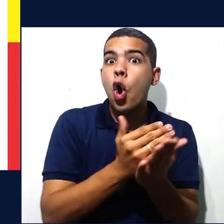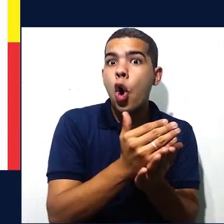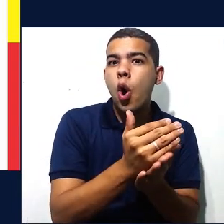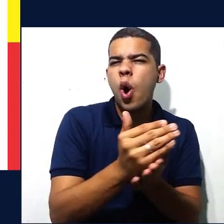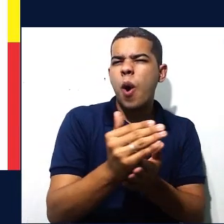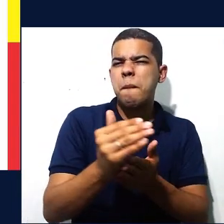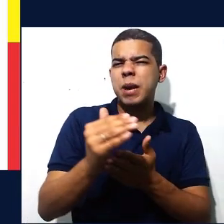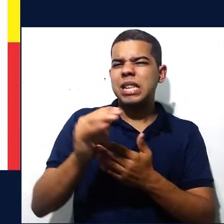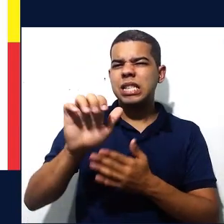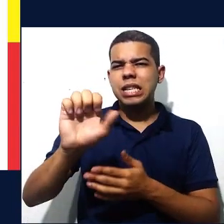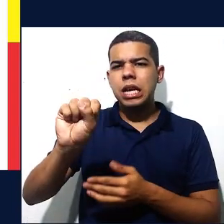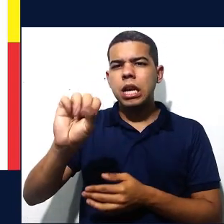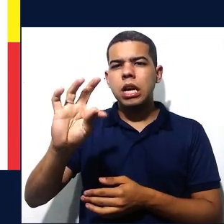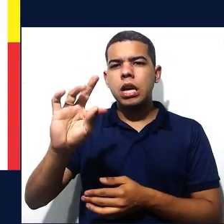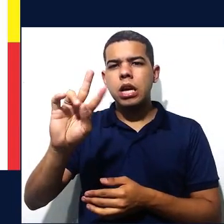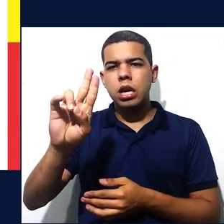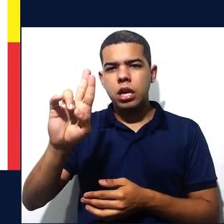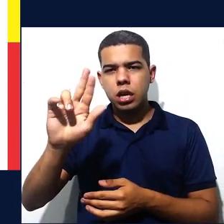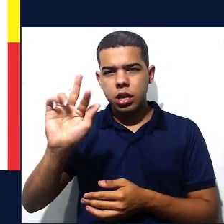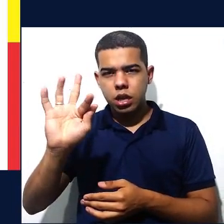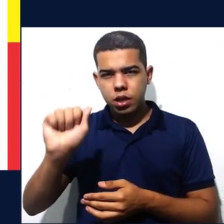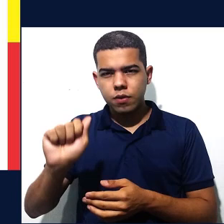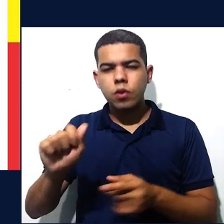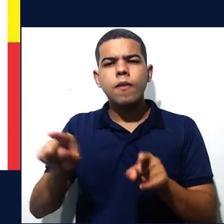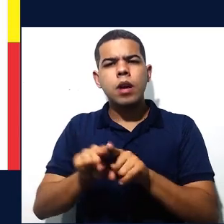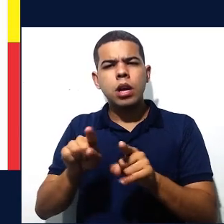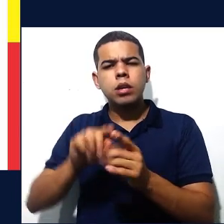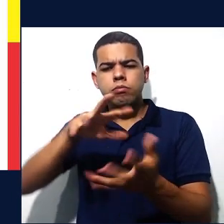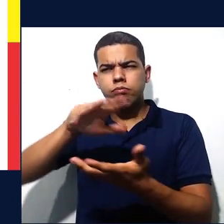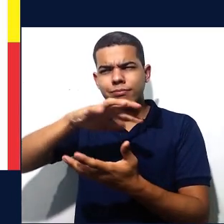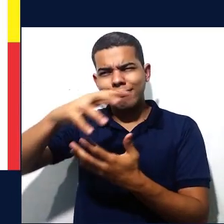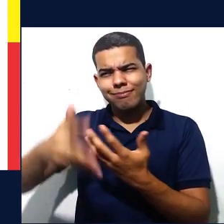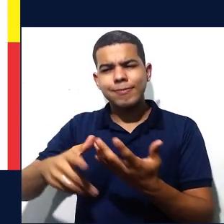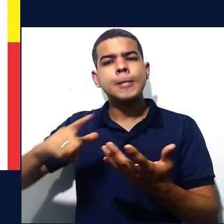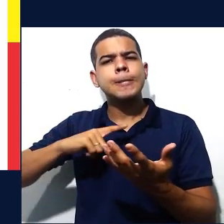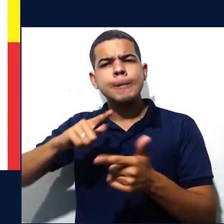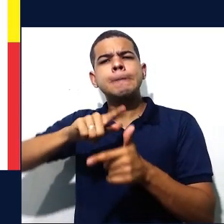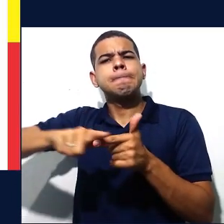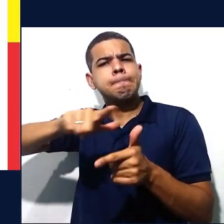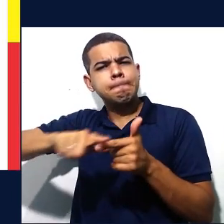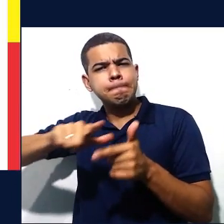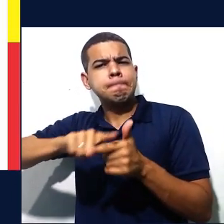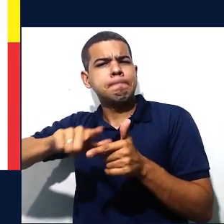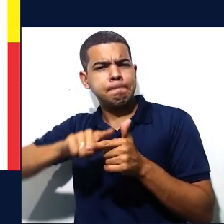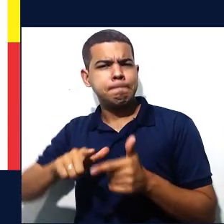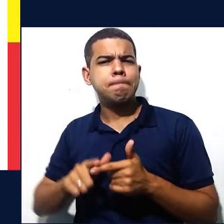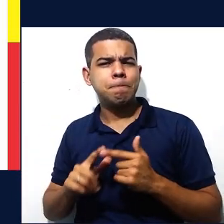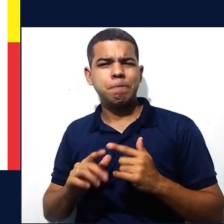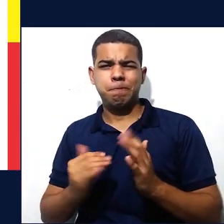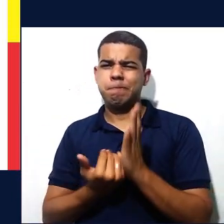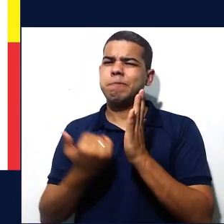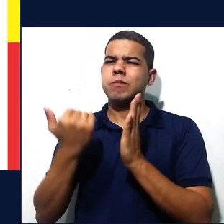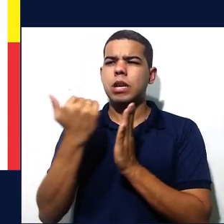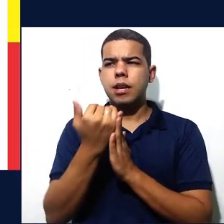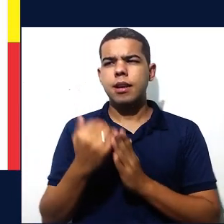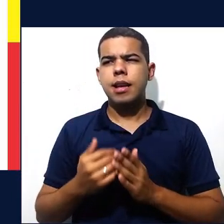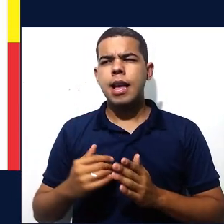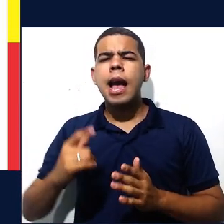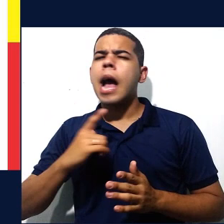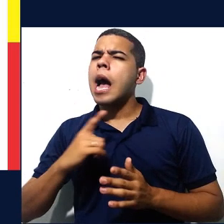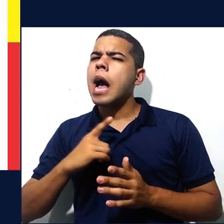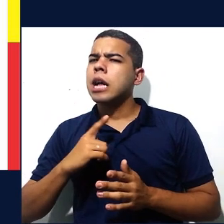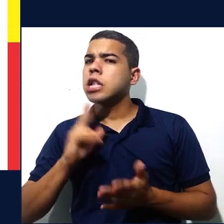e a destruição da camada de ozônio. Como consequência dessas duas alterações, citam-se as